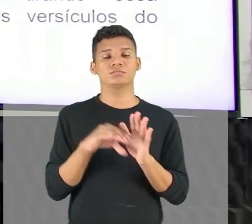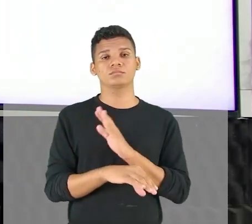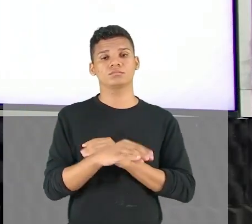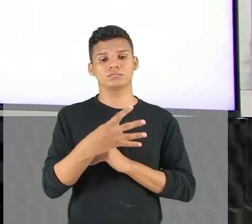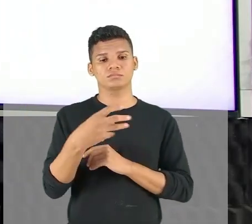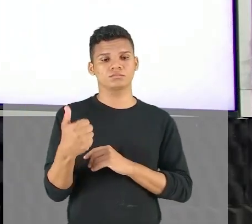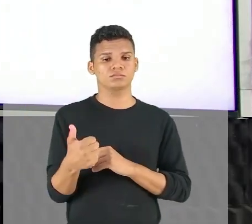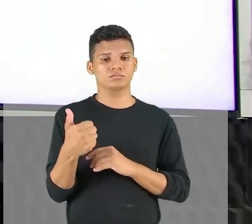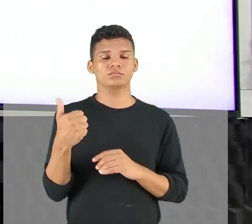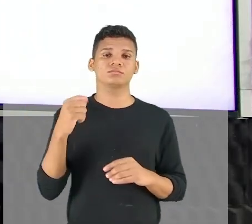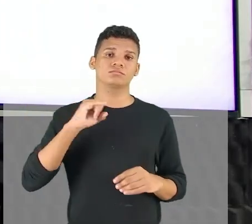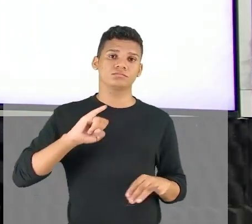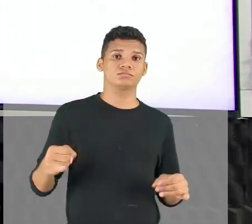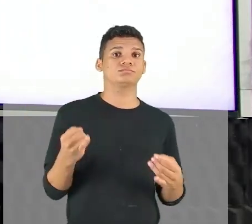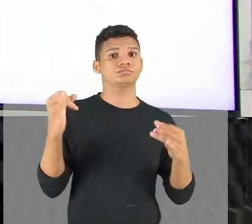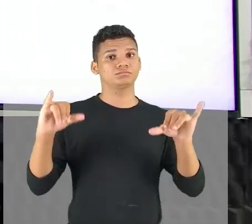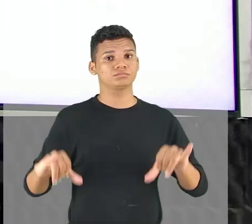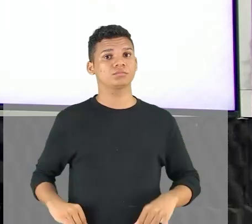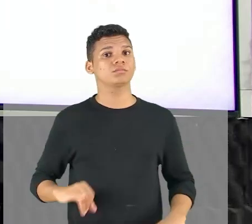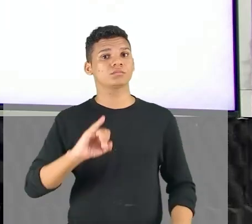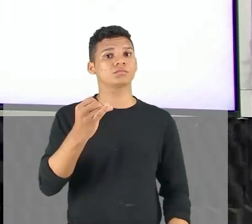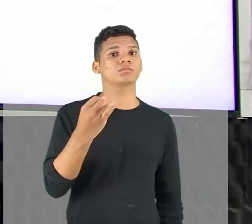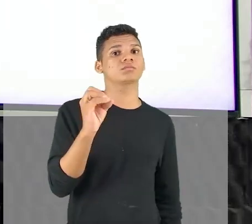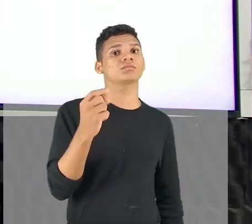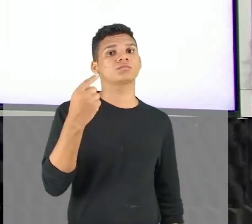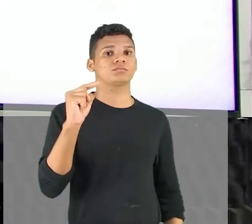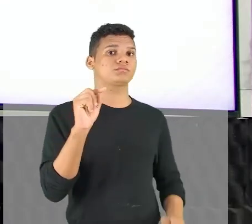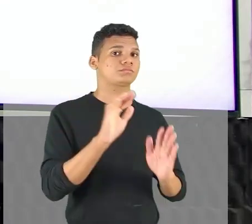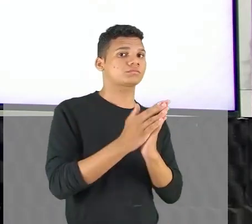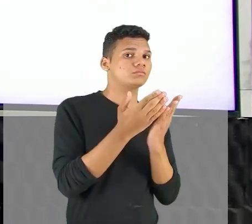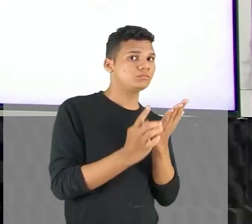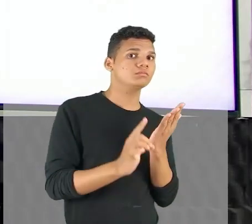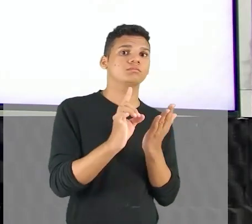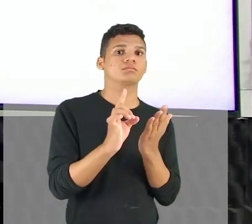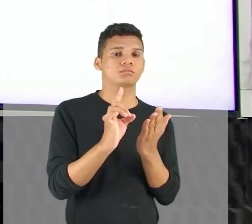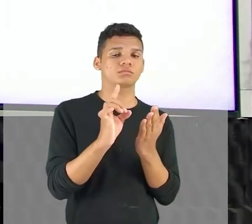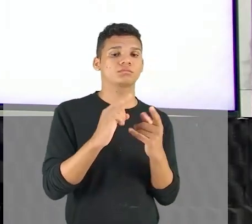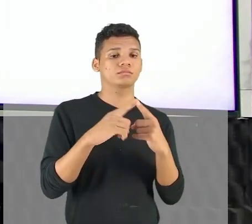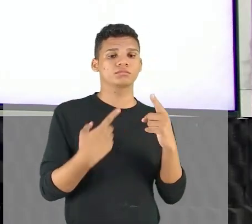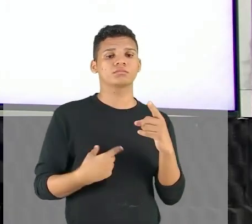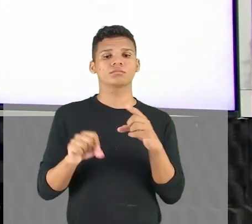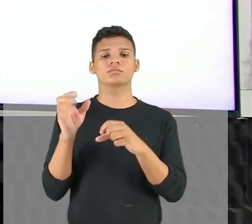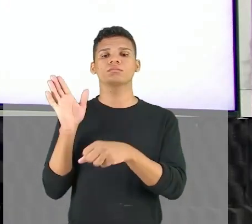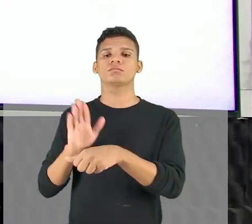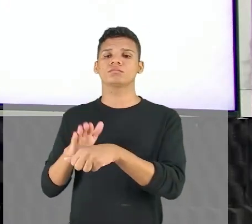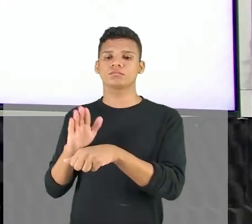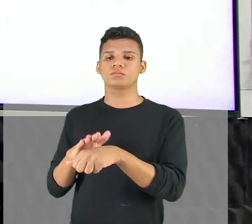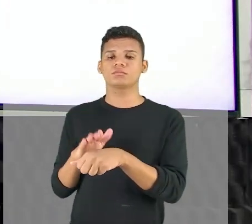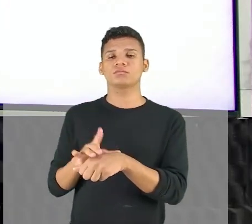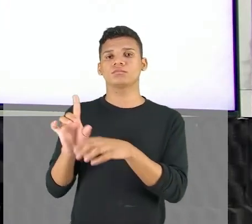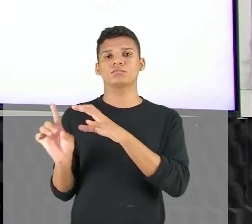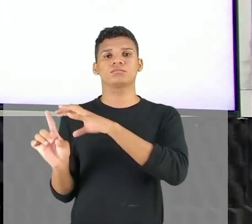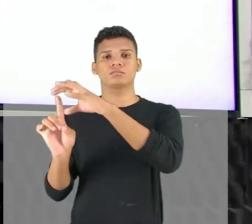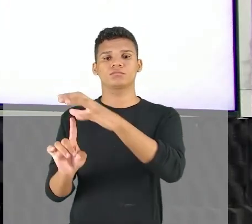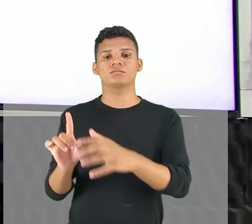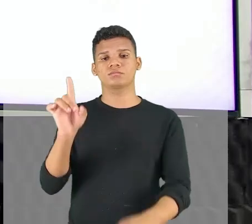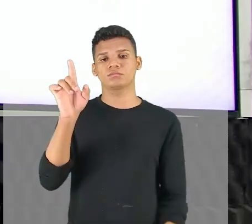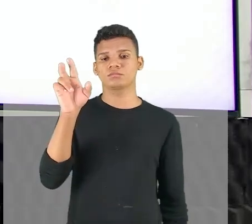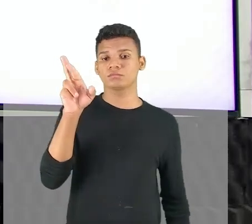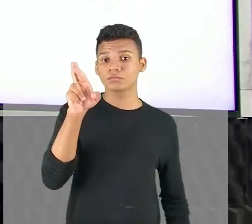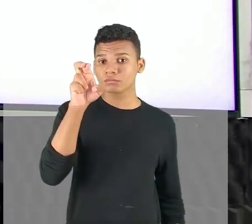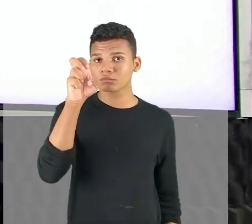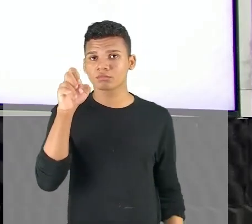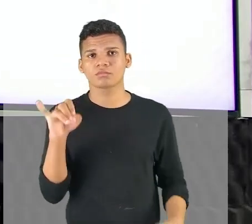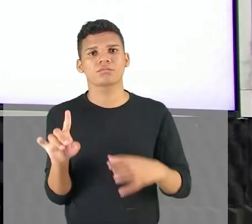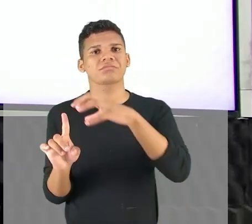onde Deus, após ter estabelecido o grande poder do Leviatã, lhe chamou rei dos soberbos. Não